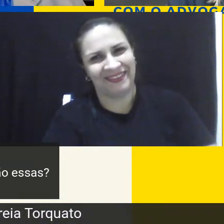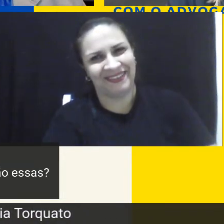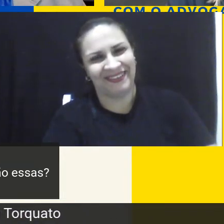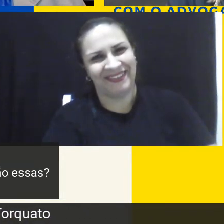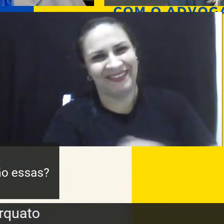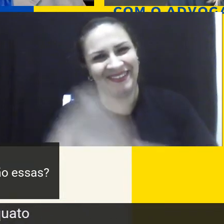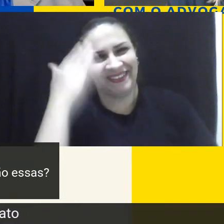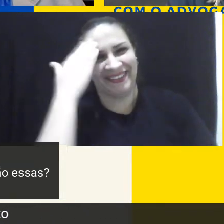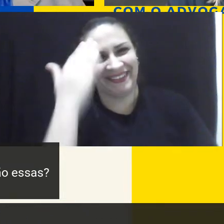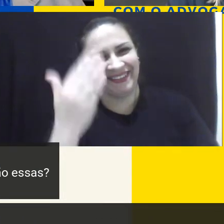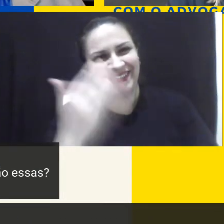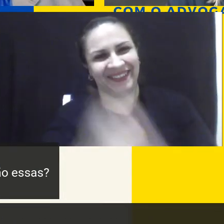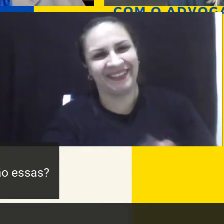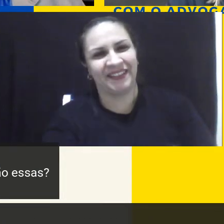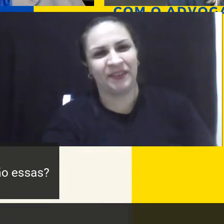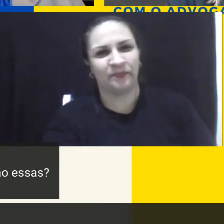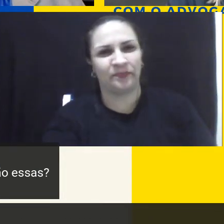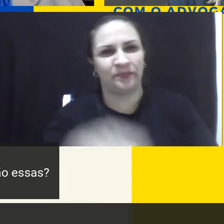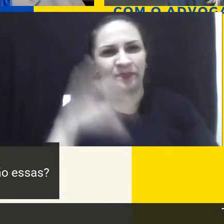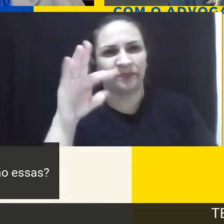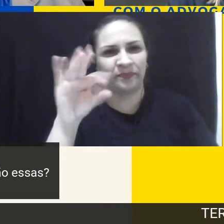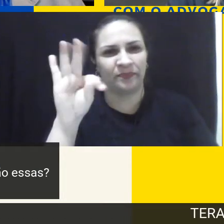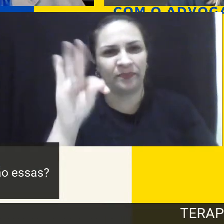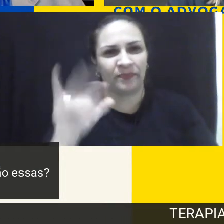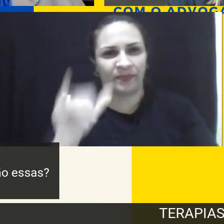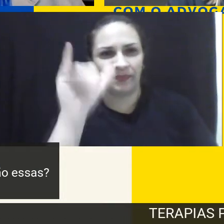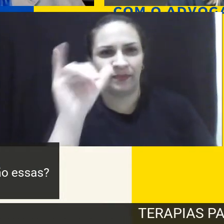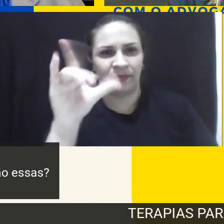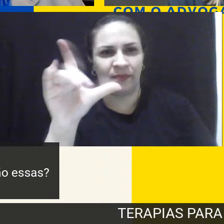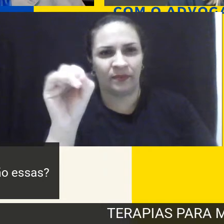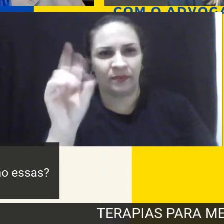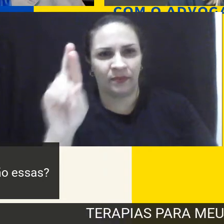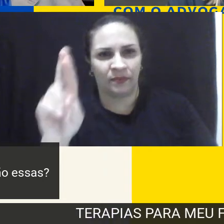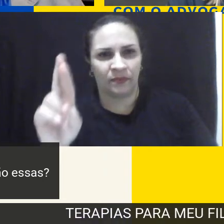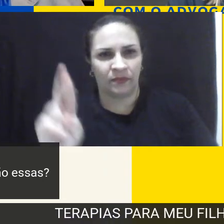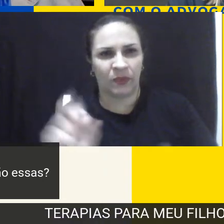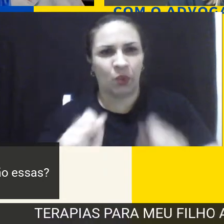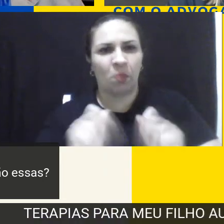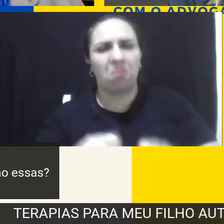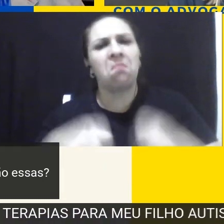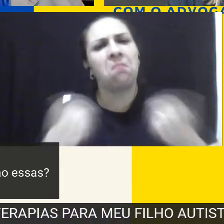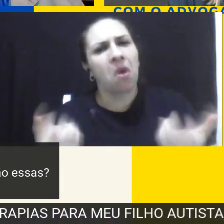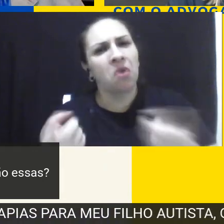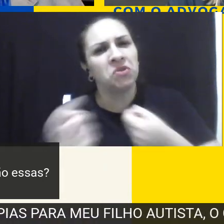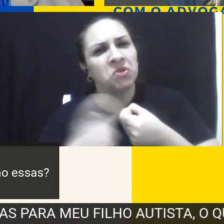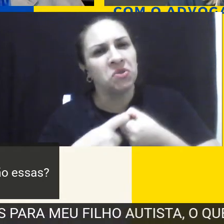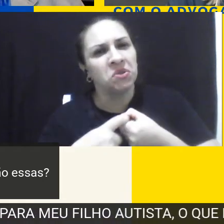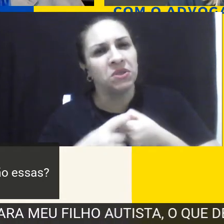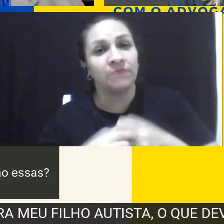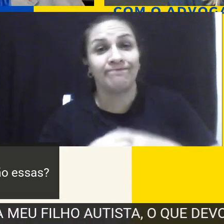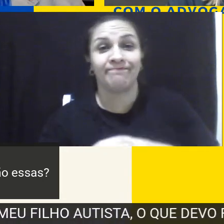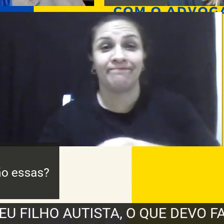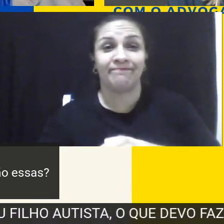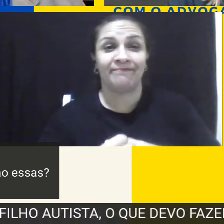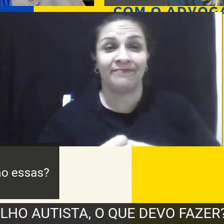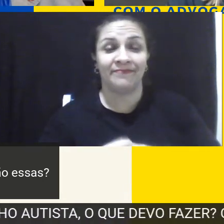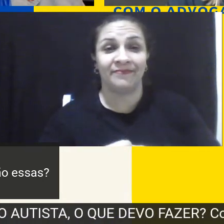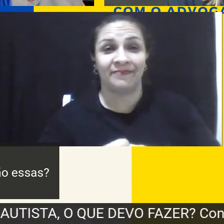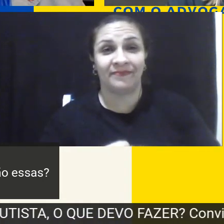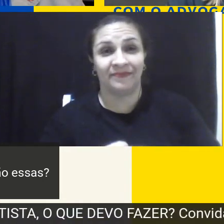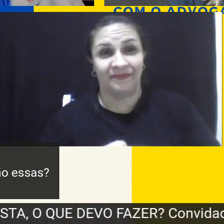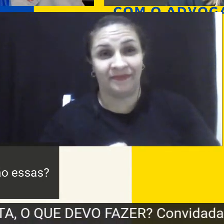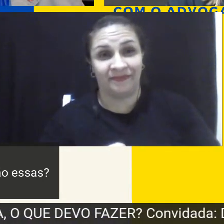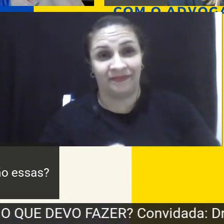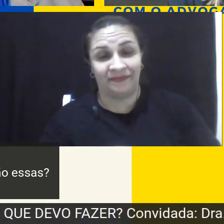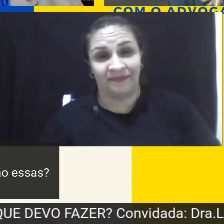Obrigada. O Taylor Borges, pode mencionar quais são essas? Aí, qual o contexto, né,